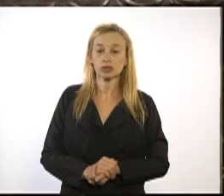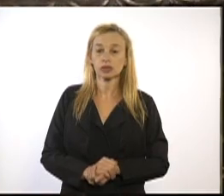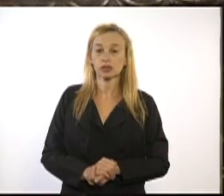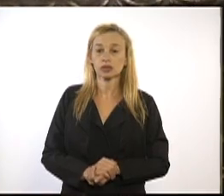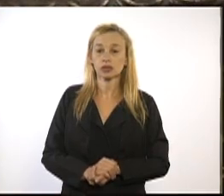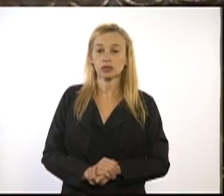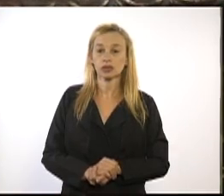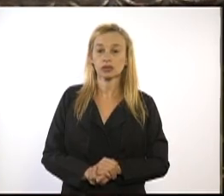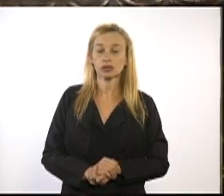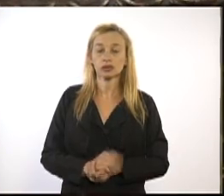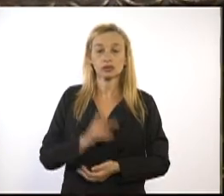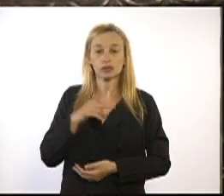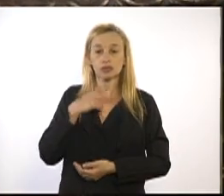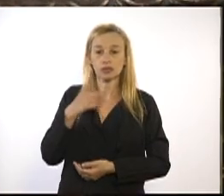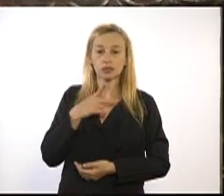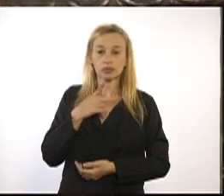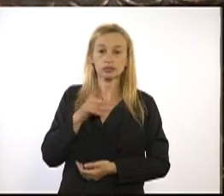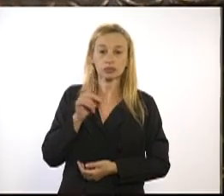Waldeck Carneiro,